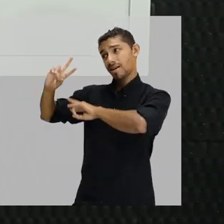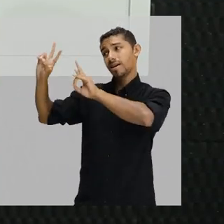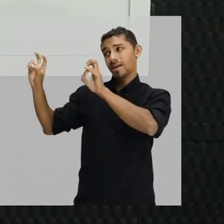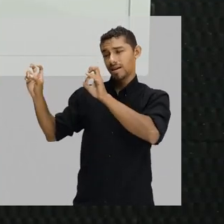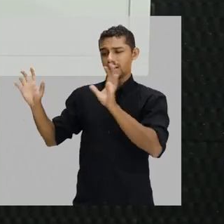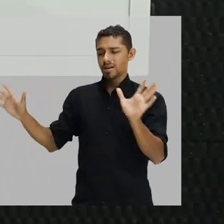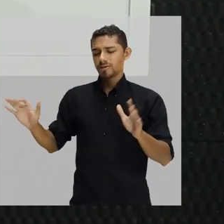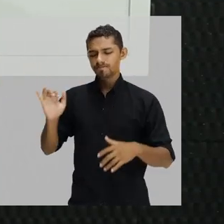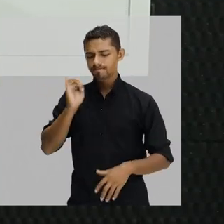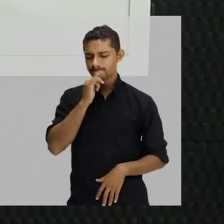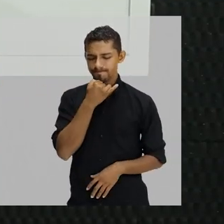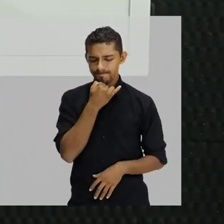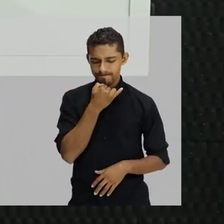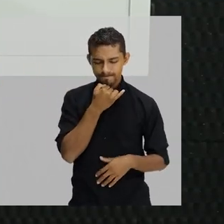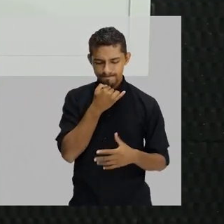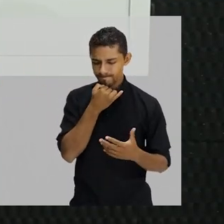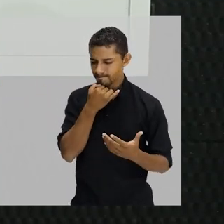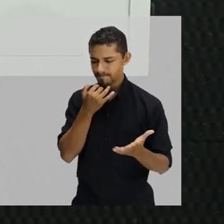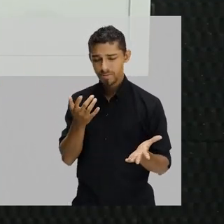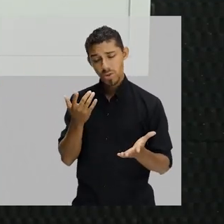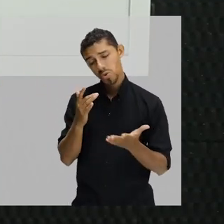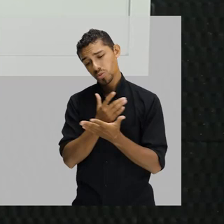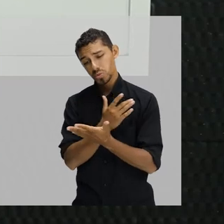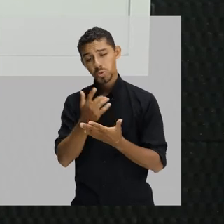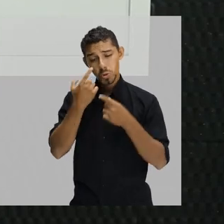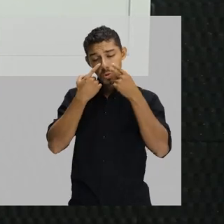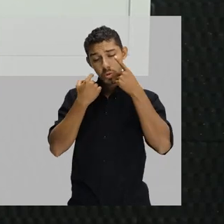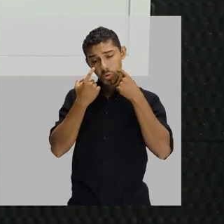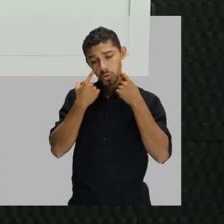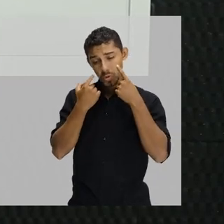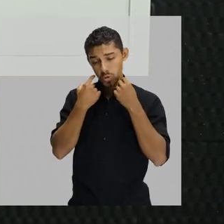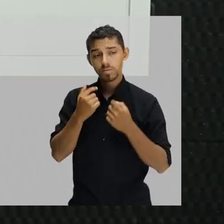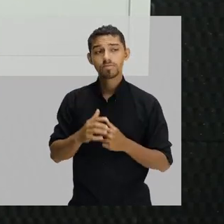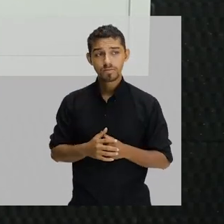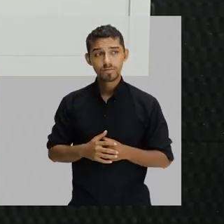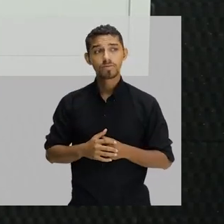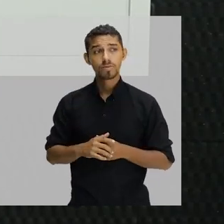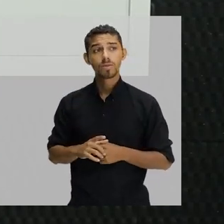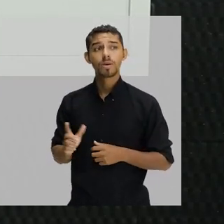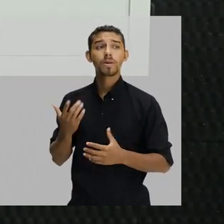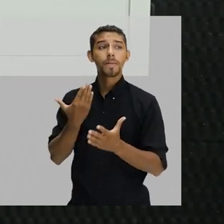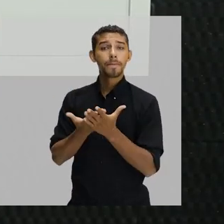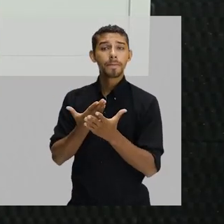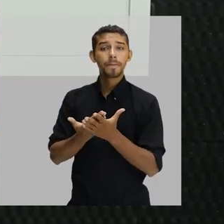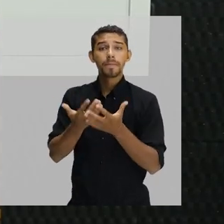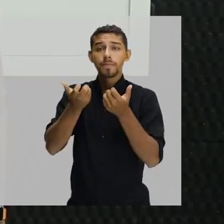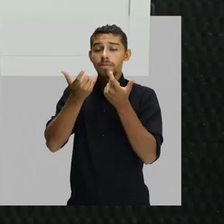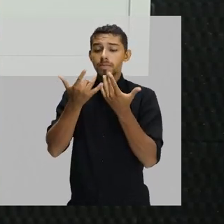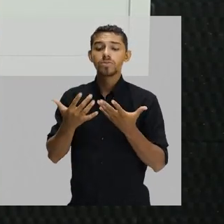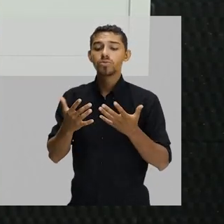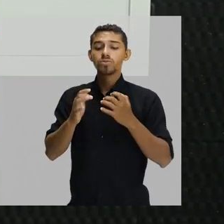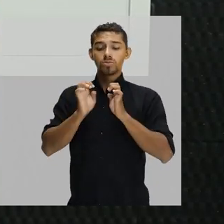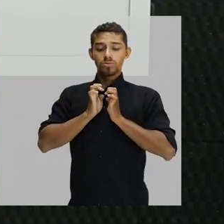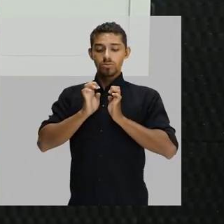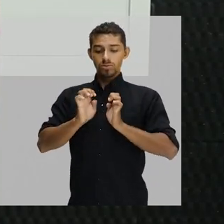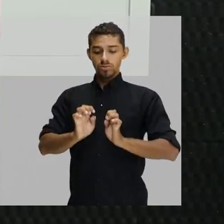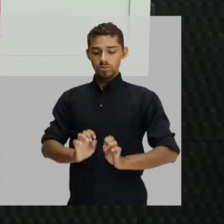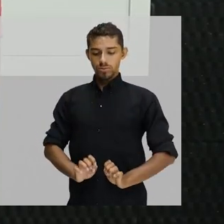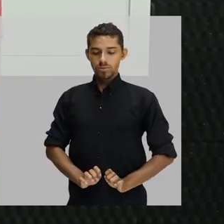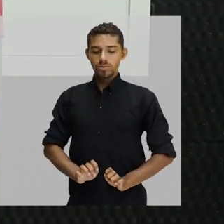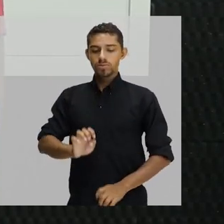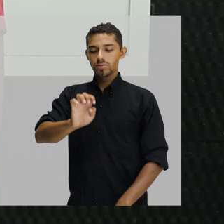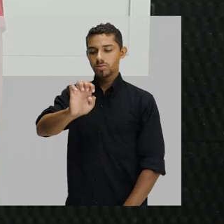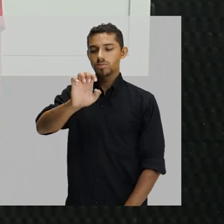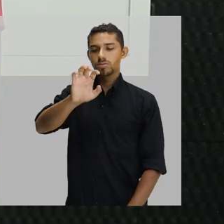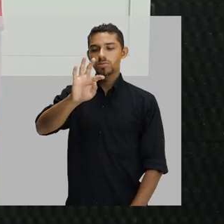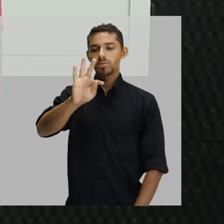pessoal sai triste. Alguns até choram. Tá? Nós vamos estudar um pouco sobre ética. E